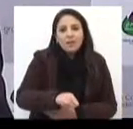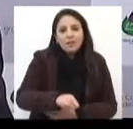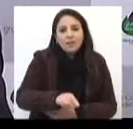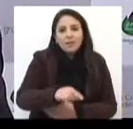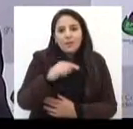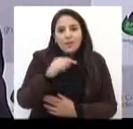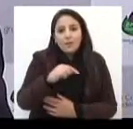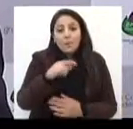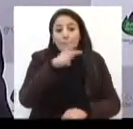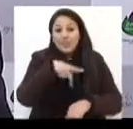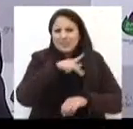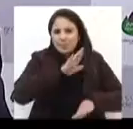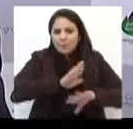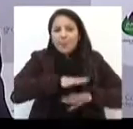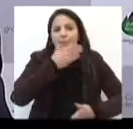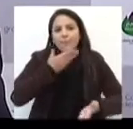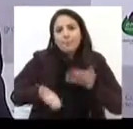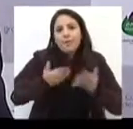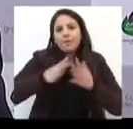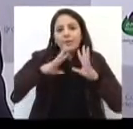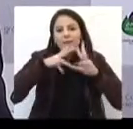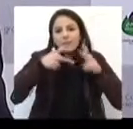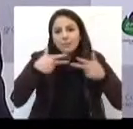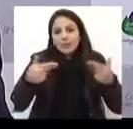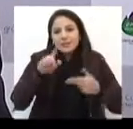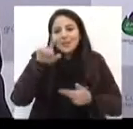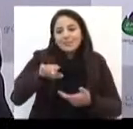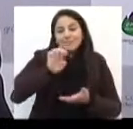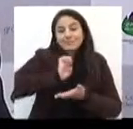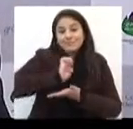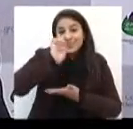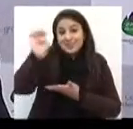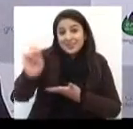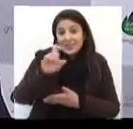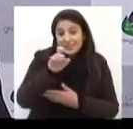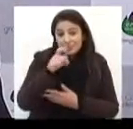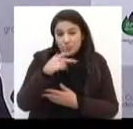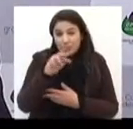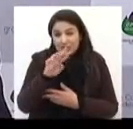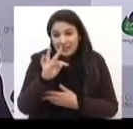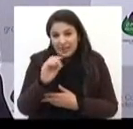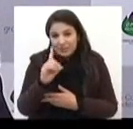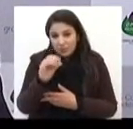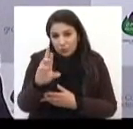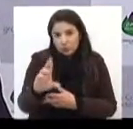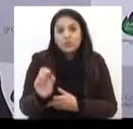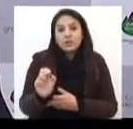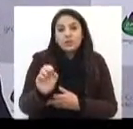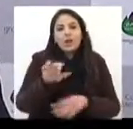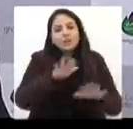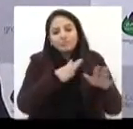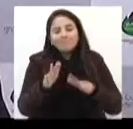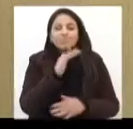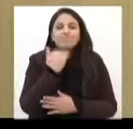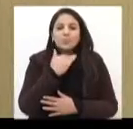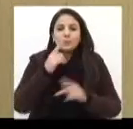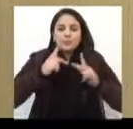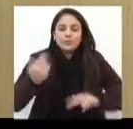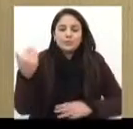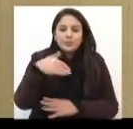que mais perde animais que são exportados quando não são mortos, por pessoas que vêm